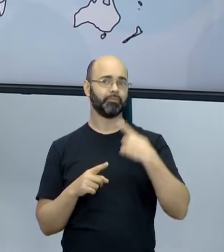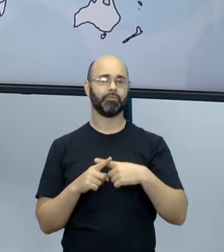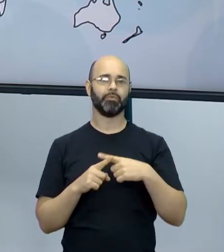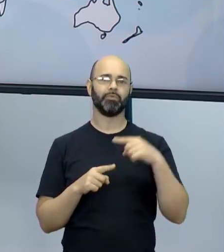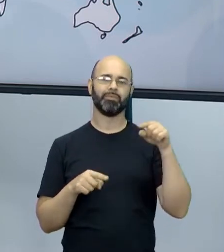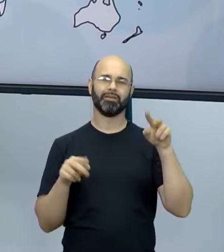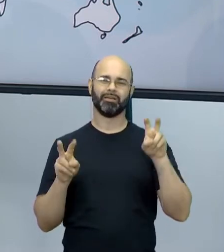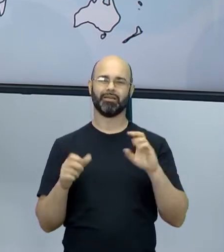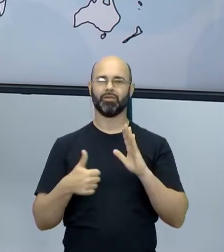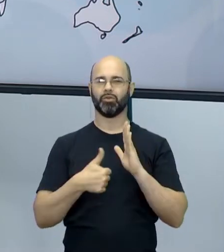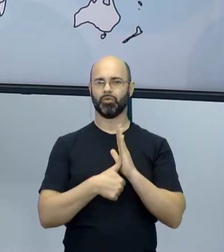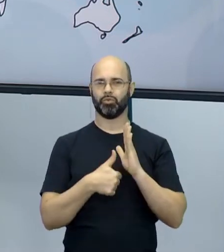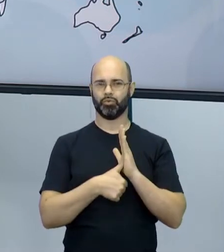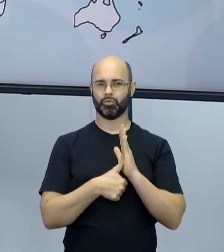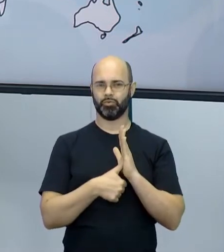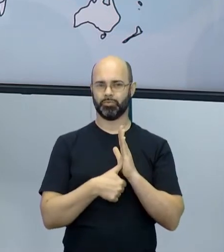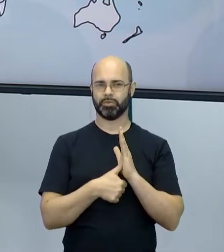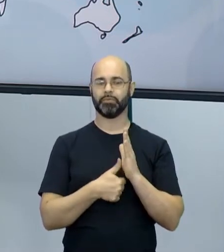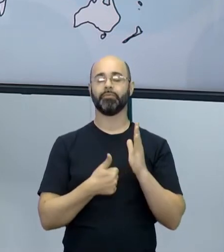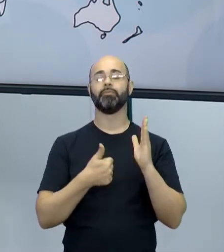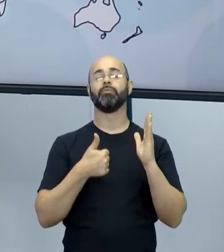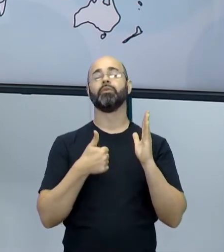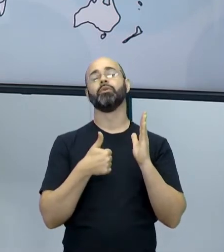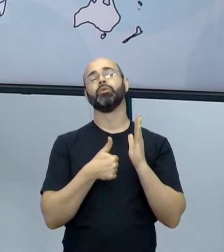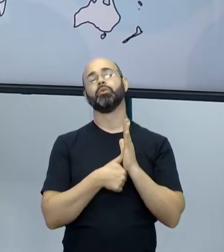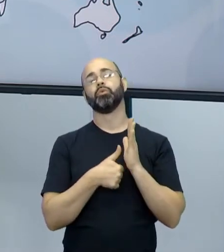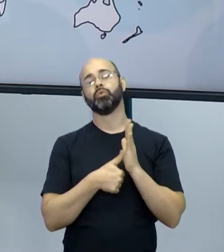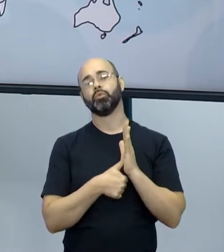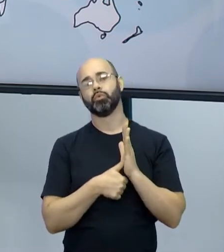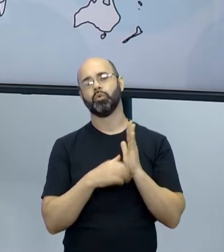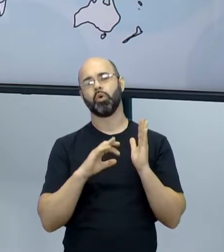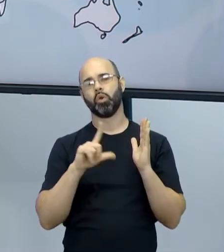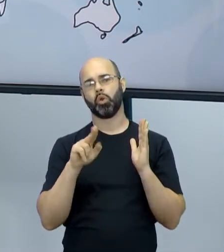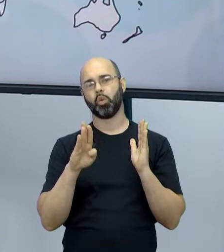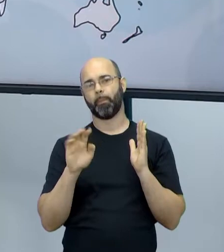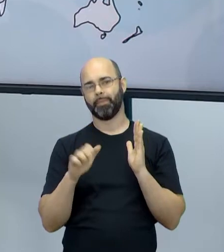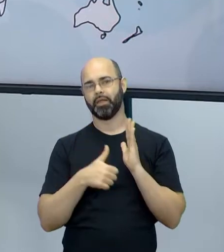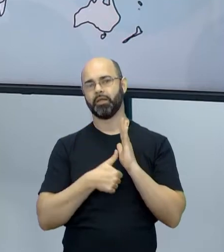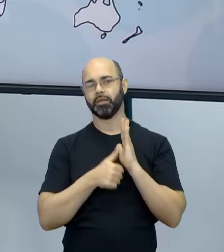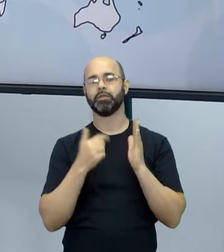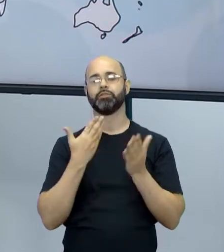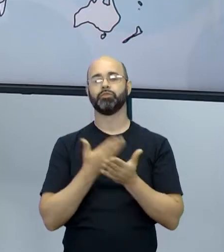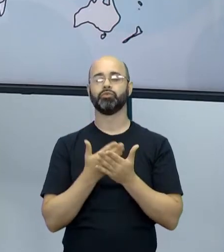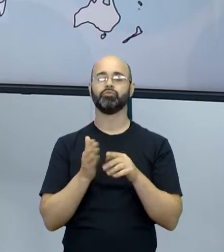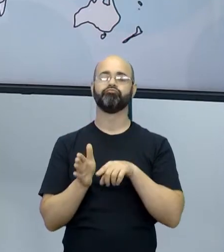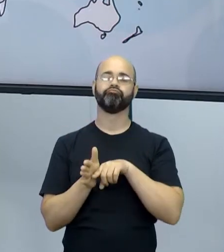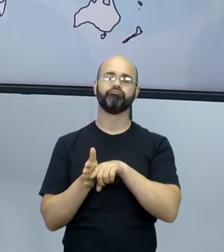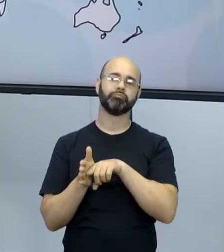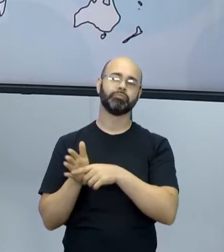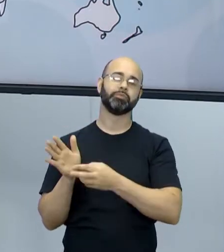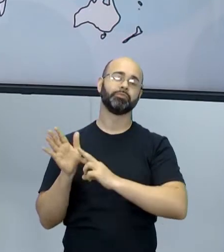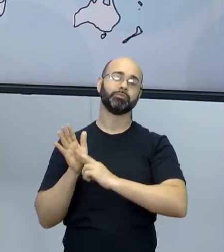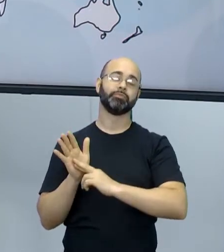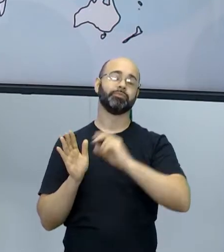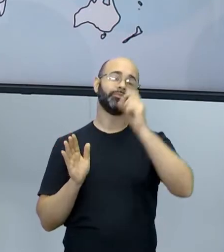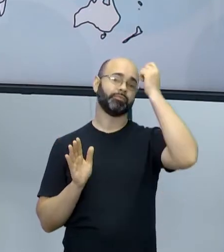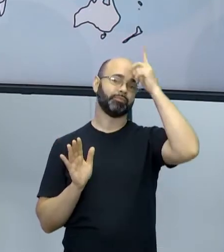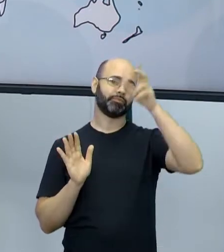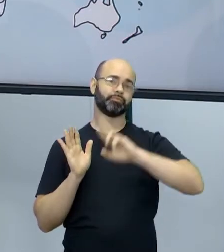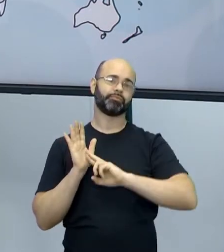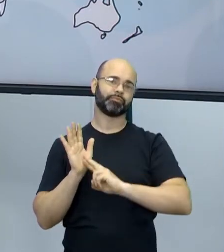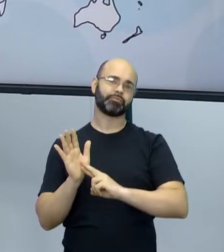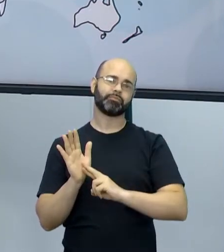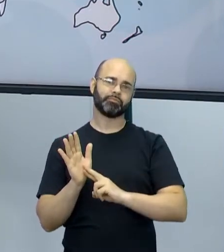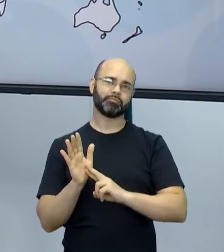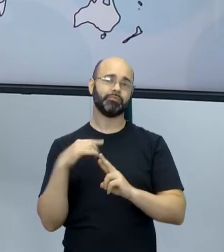clube chama-se Clube de Estudo das Representações Culturais. A forma como a gente representa a cultura é a